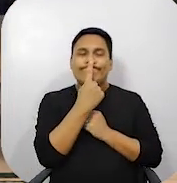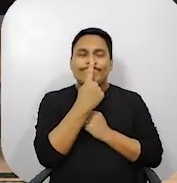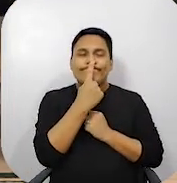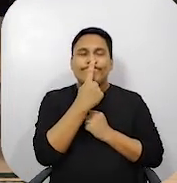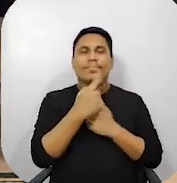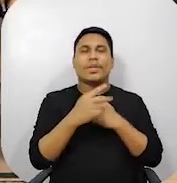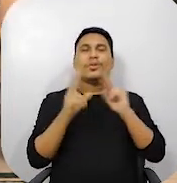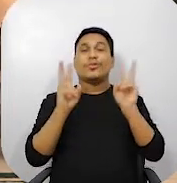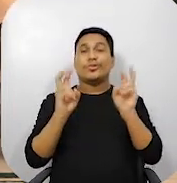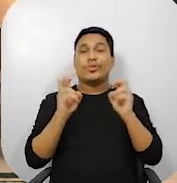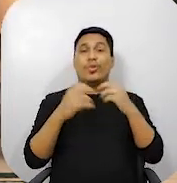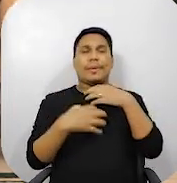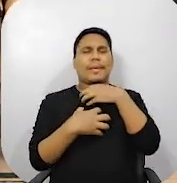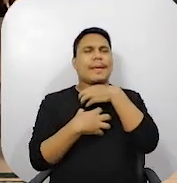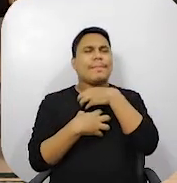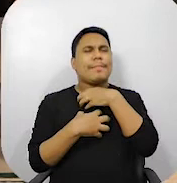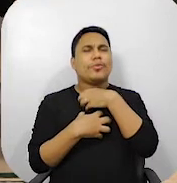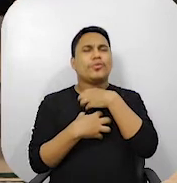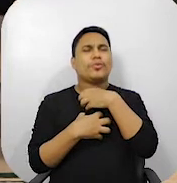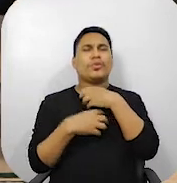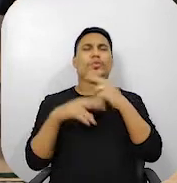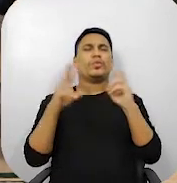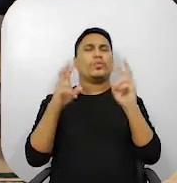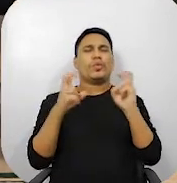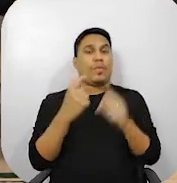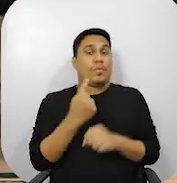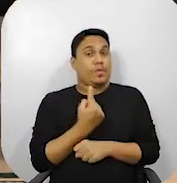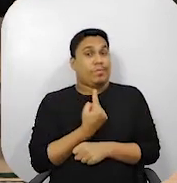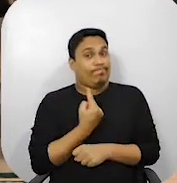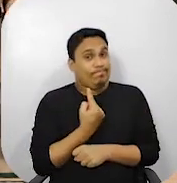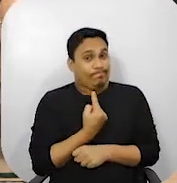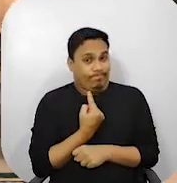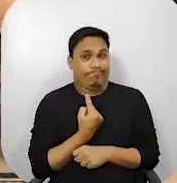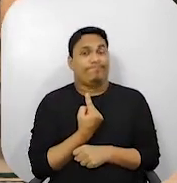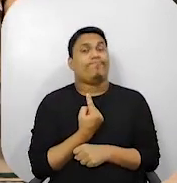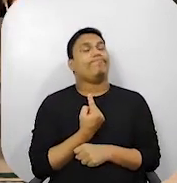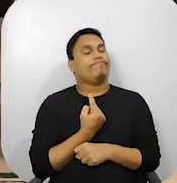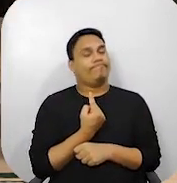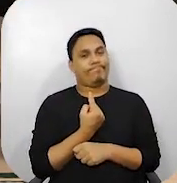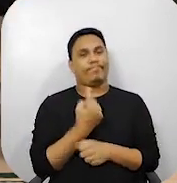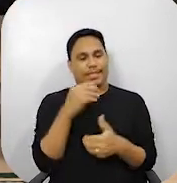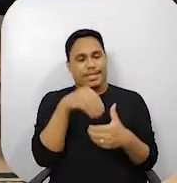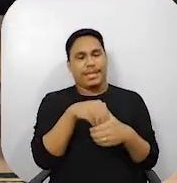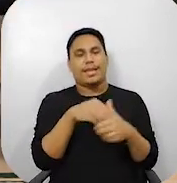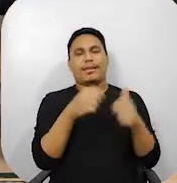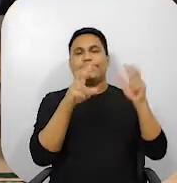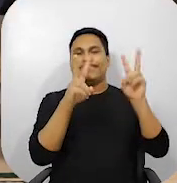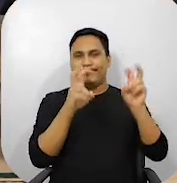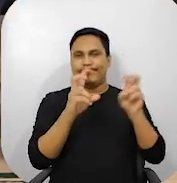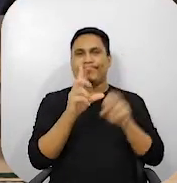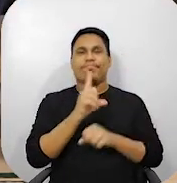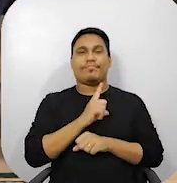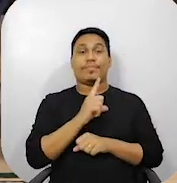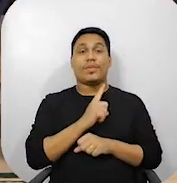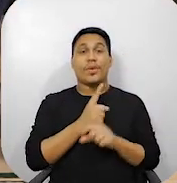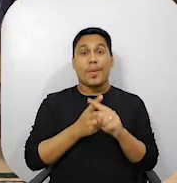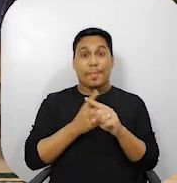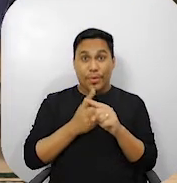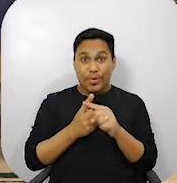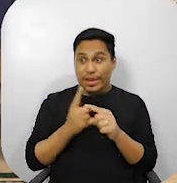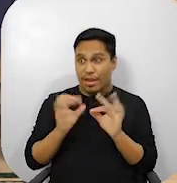emoções e fatos consolidam com tudo porque tem uma coisa interessante não Família grande